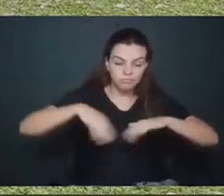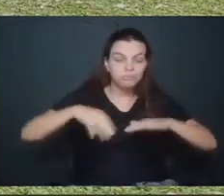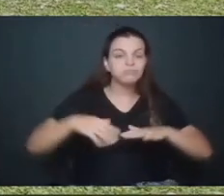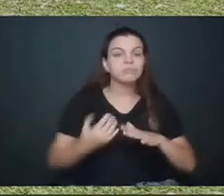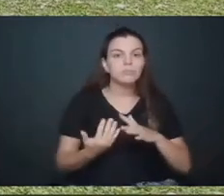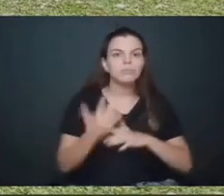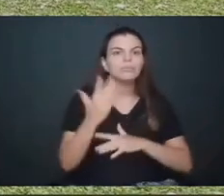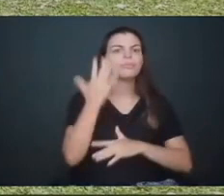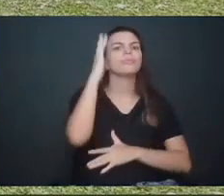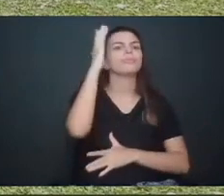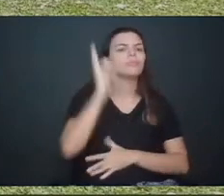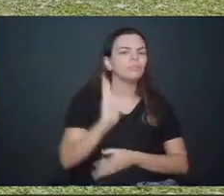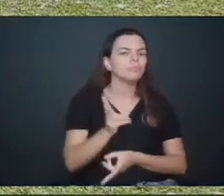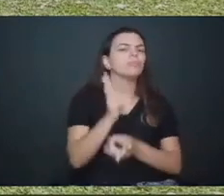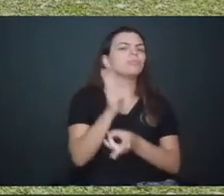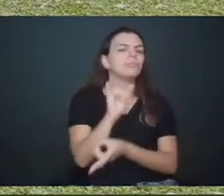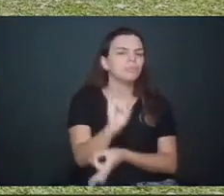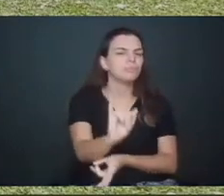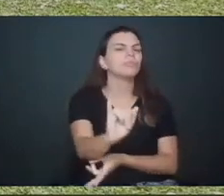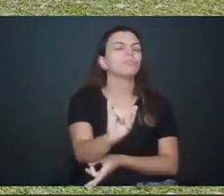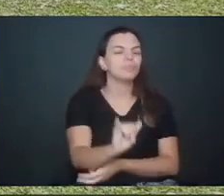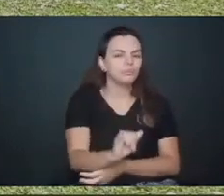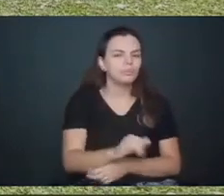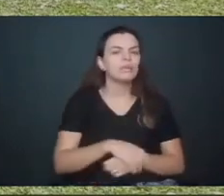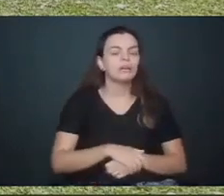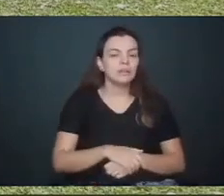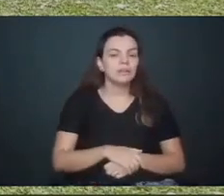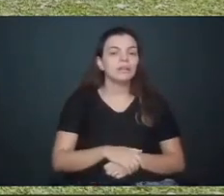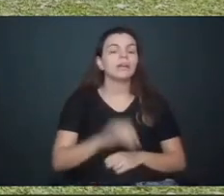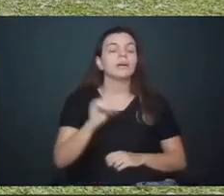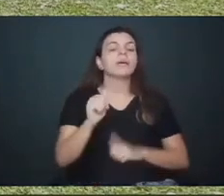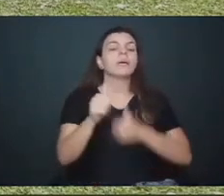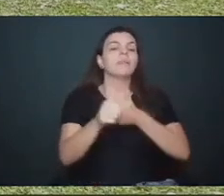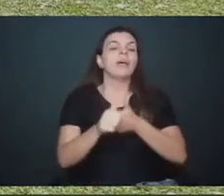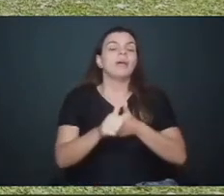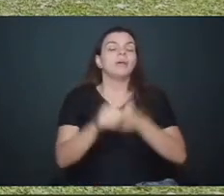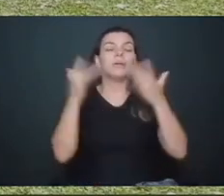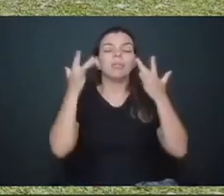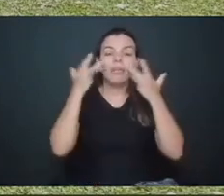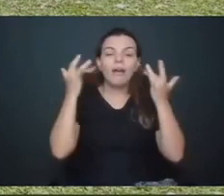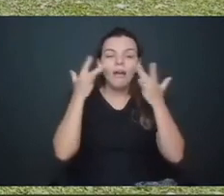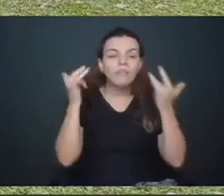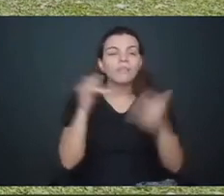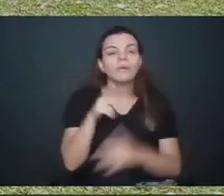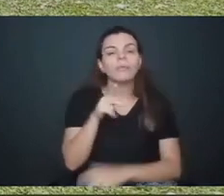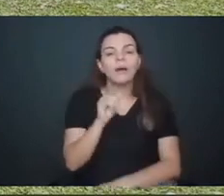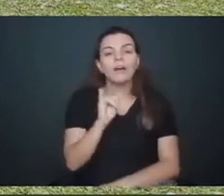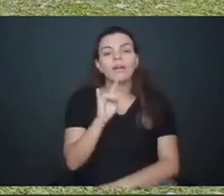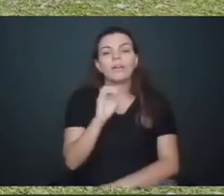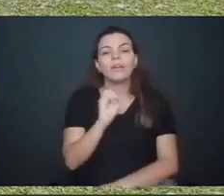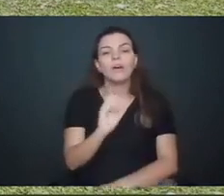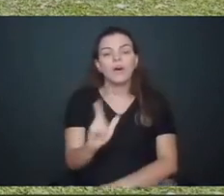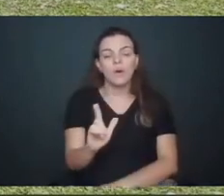se olharem de maneira especial, Teatro Paiol, onde passava a linha do trem, em cima daquela